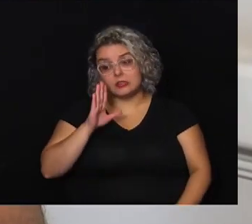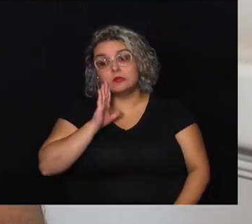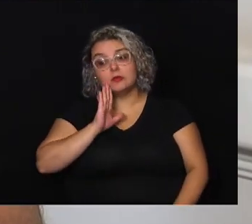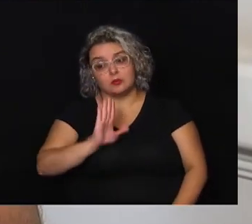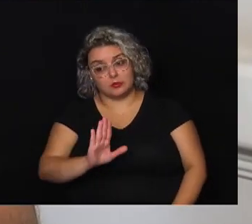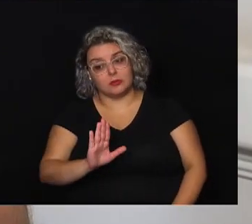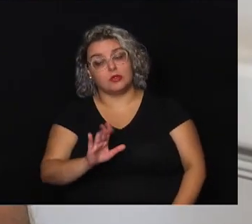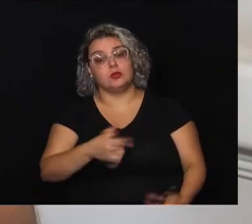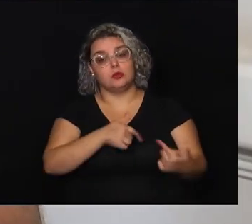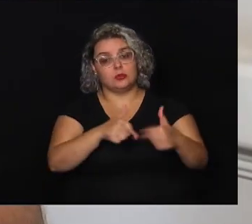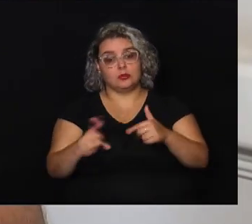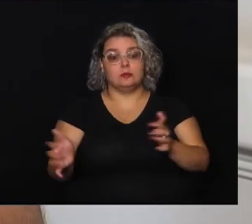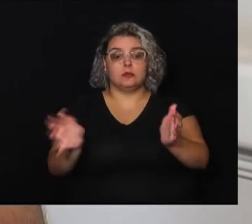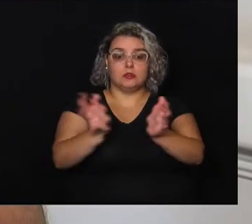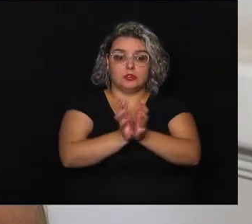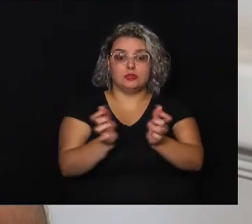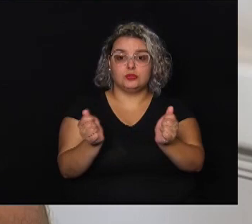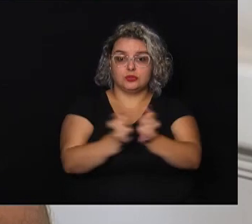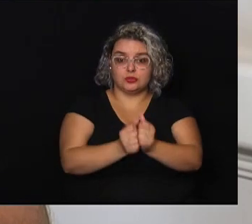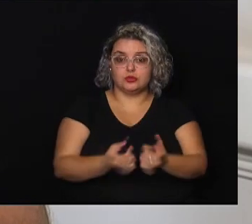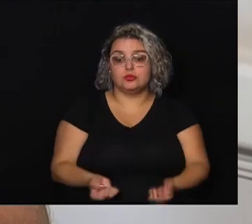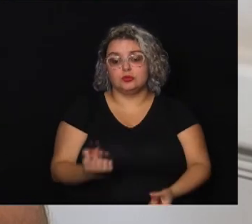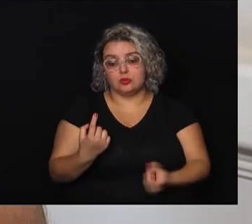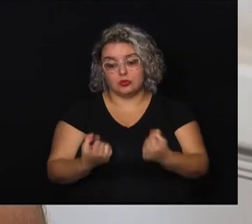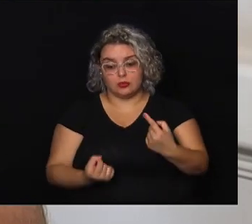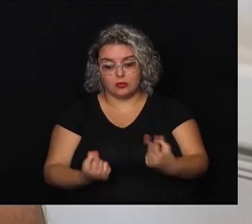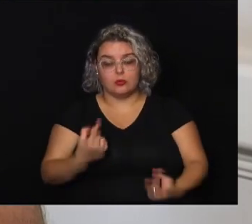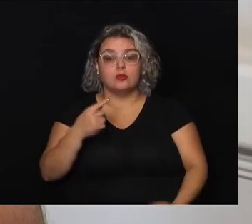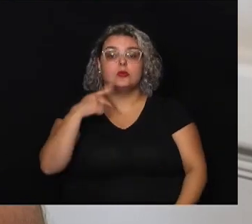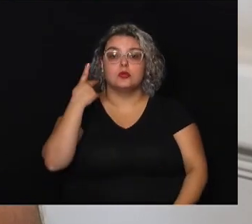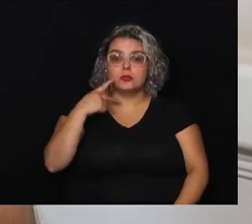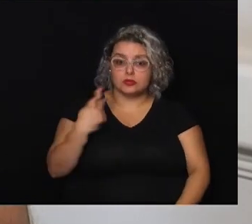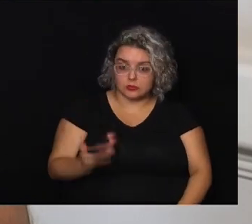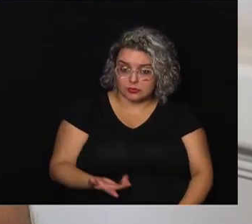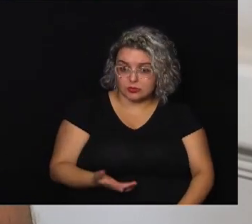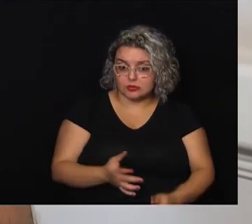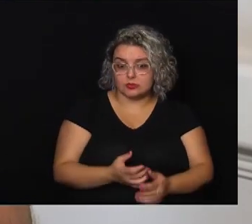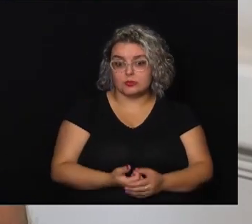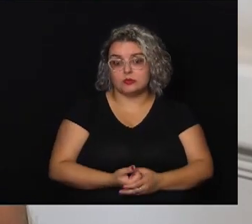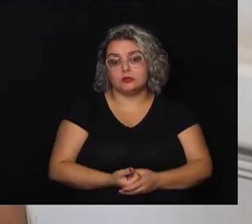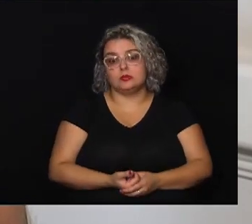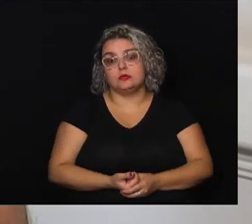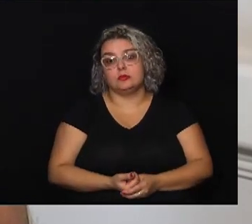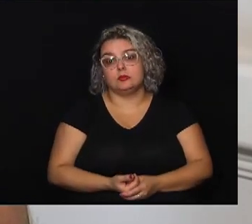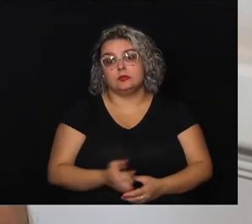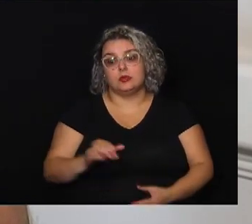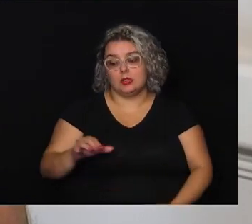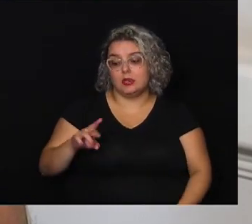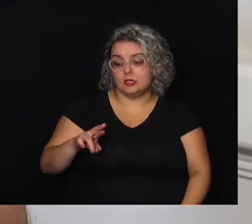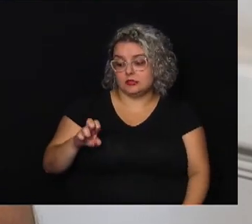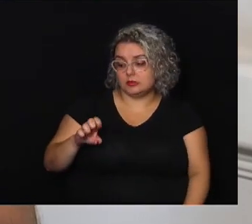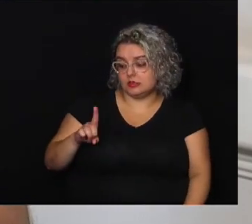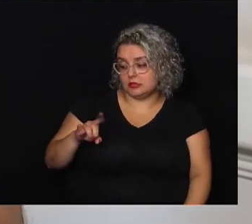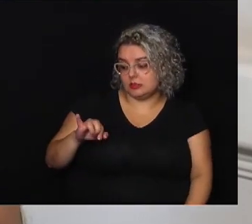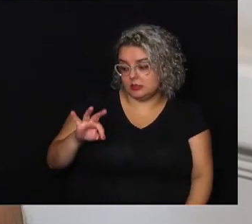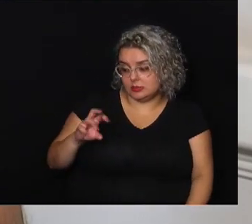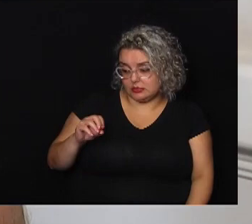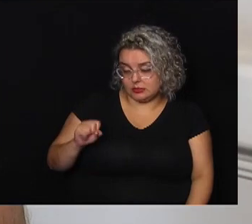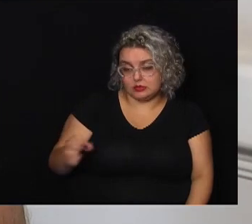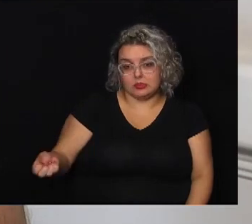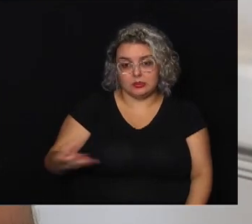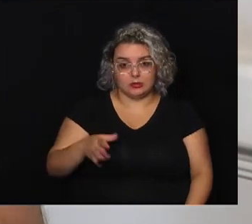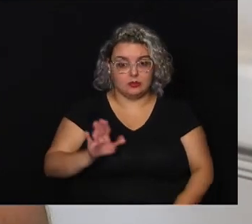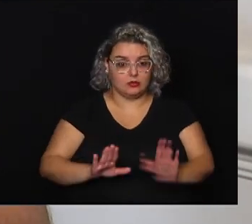da comissão, juntamente com alguns vereadores, para que esses créditos nessa nova licitação, eles não